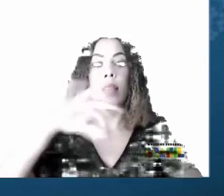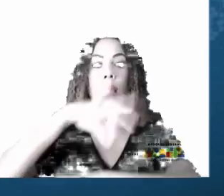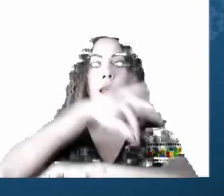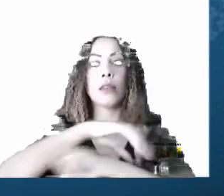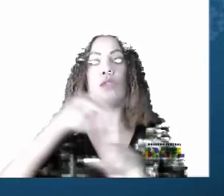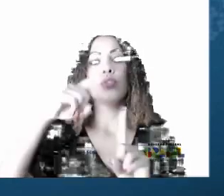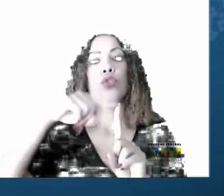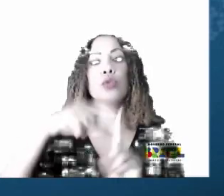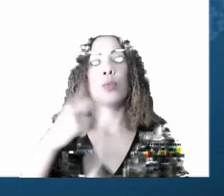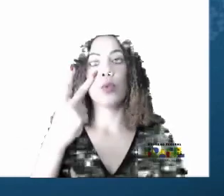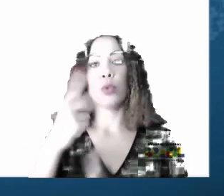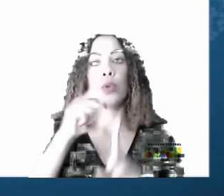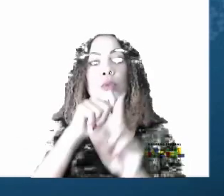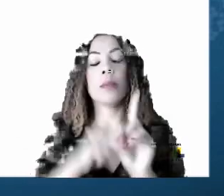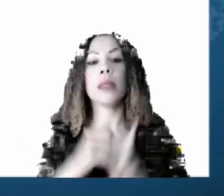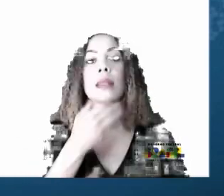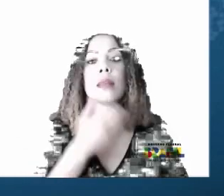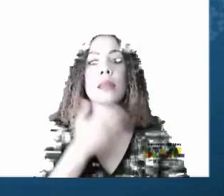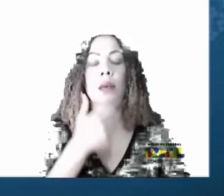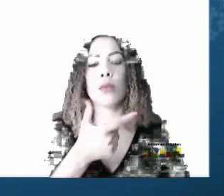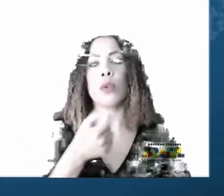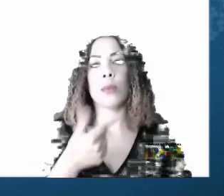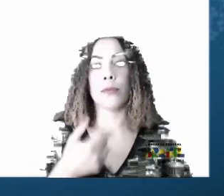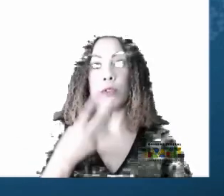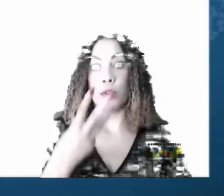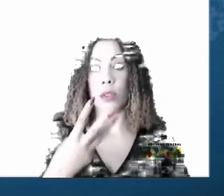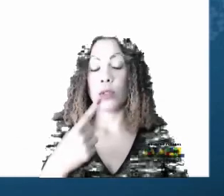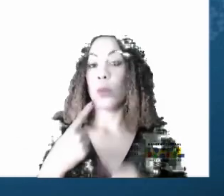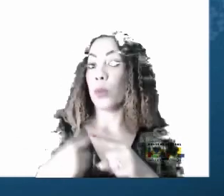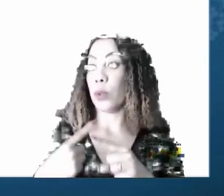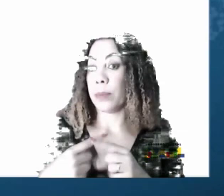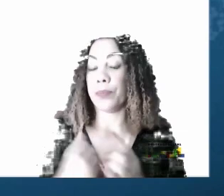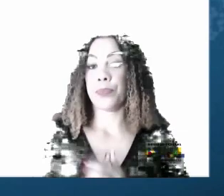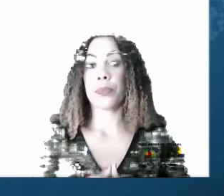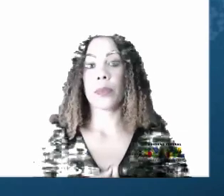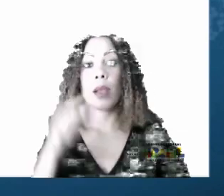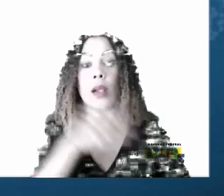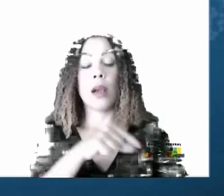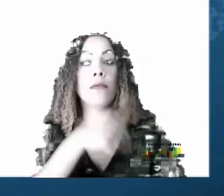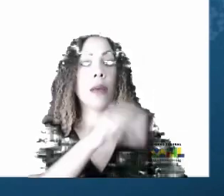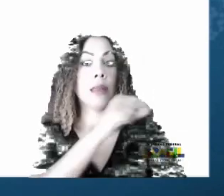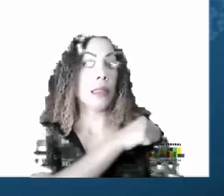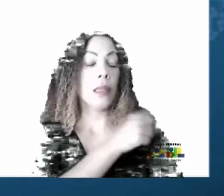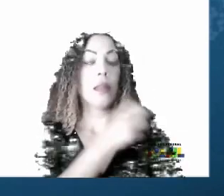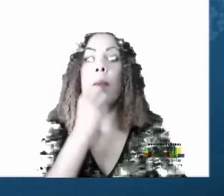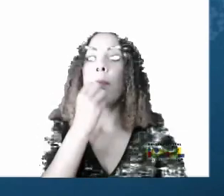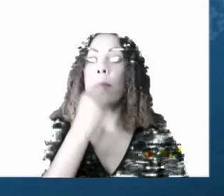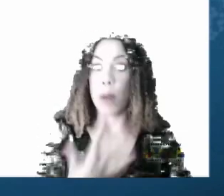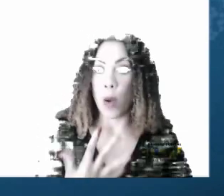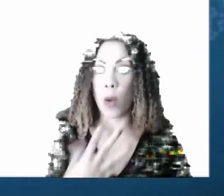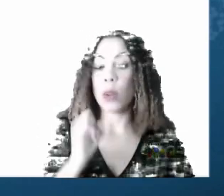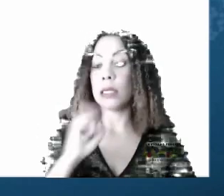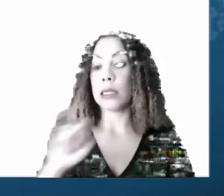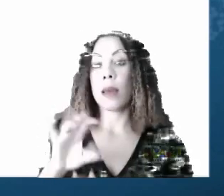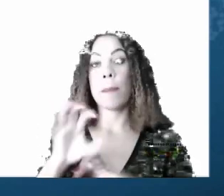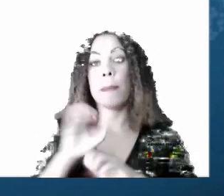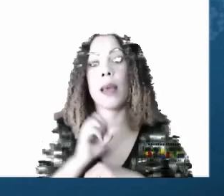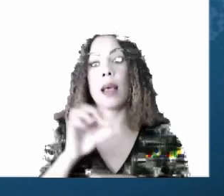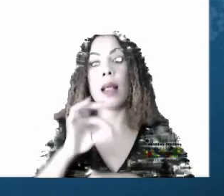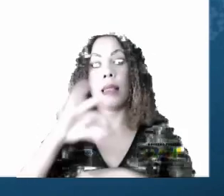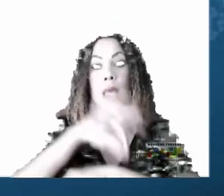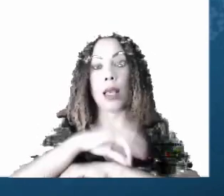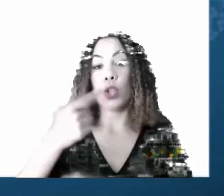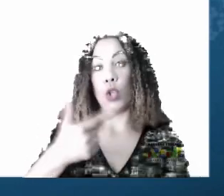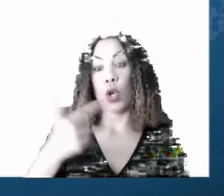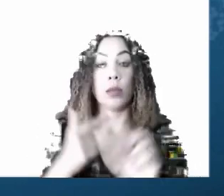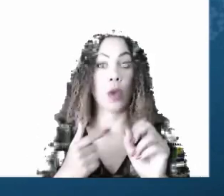dezembro de 2023. Por quê? A vacina tem bom desempenho para quem é exposto ao dengue 2, ok, só que tem outros